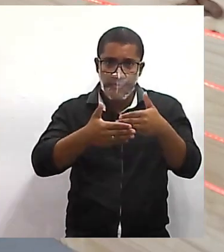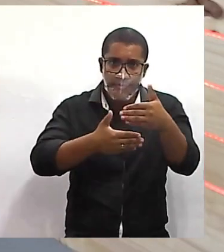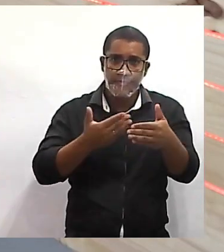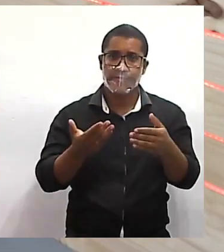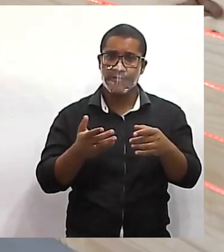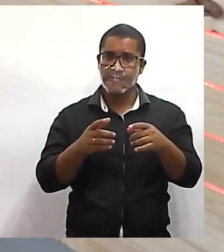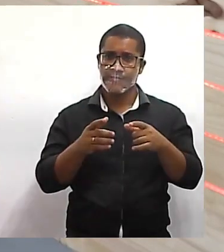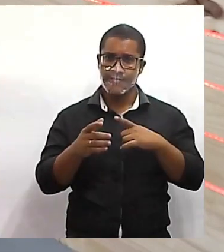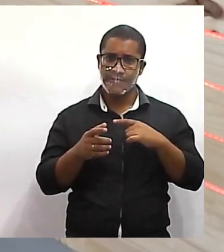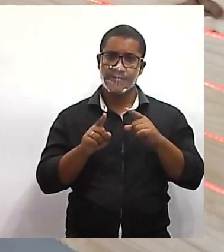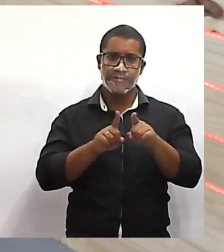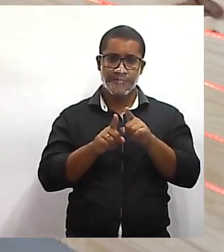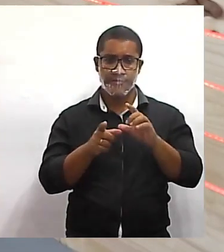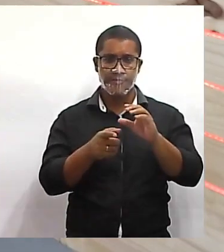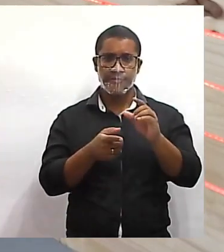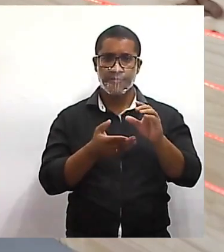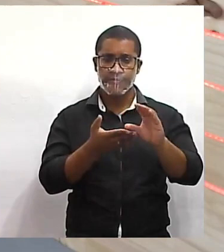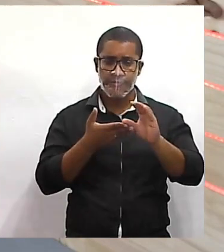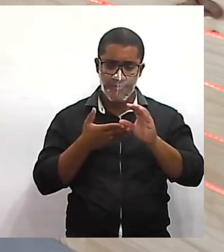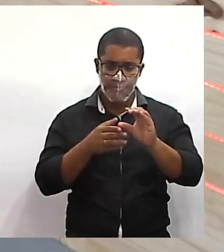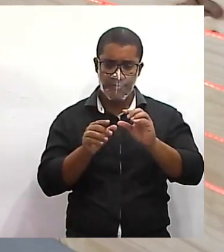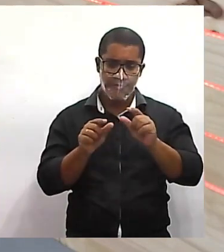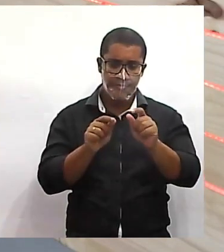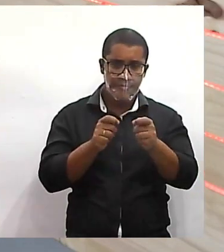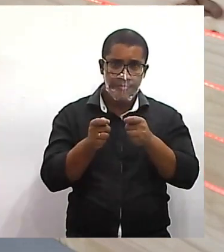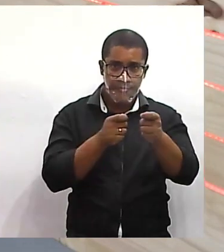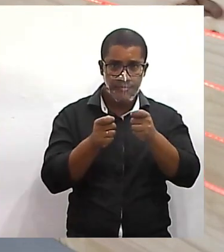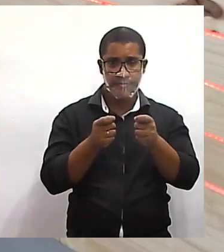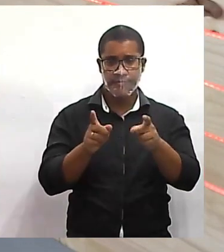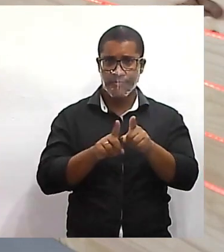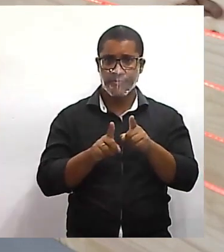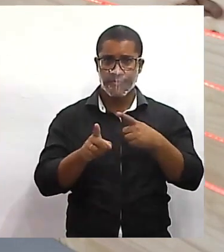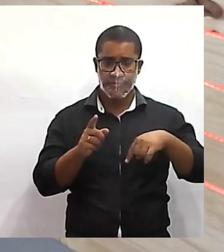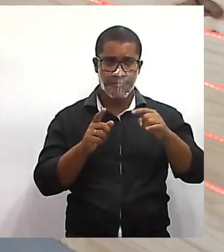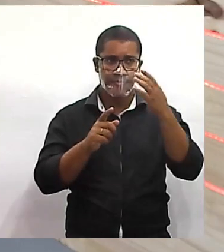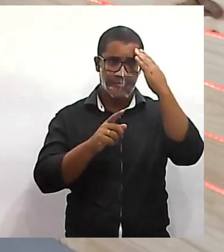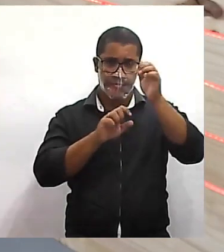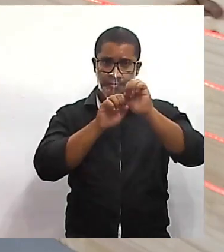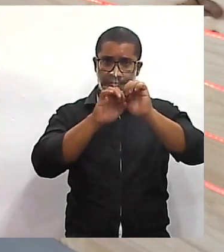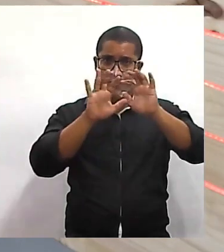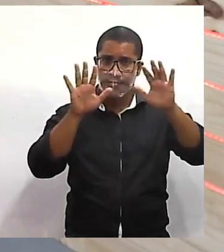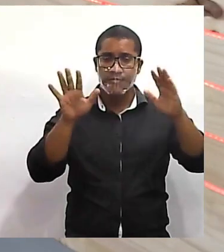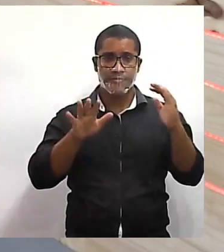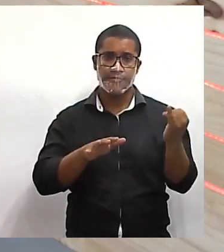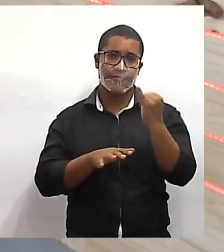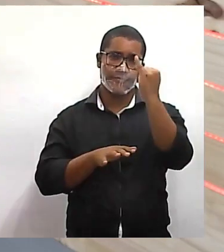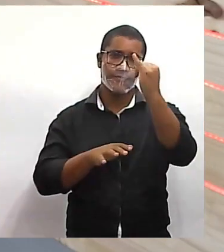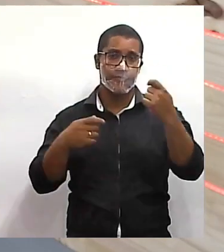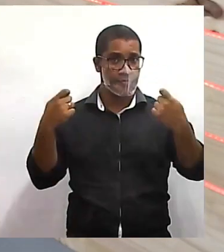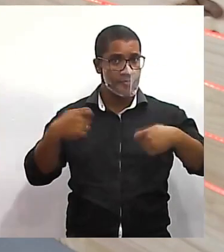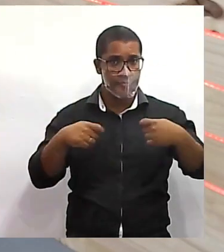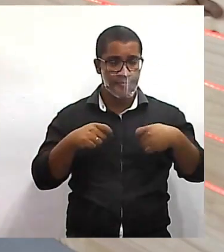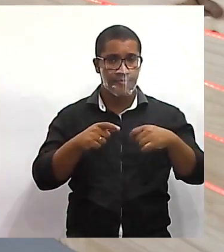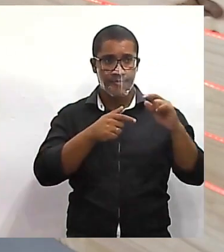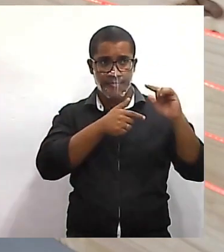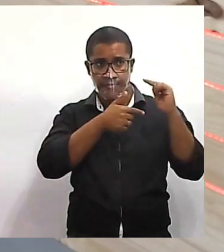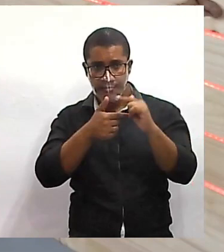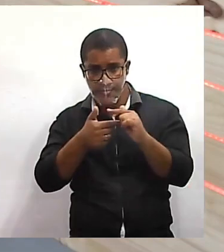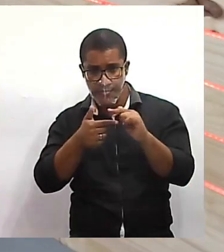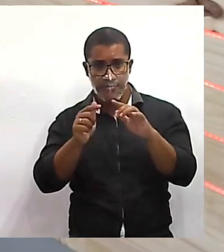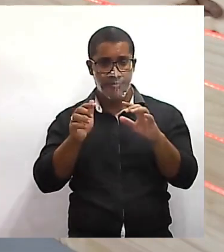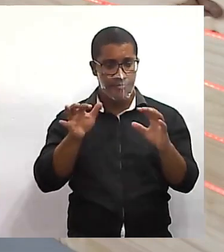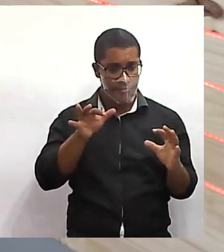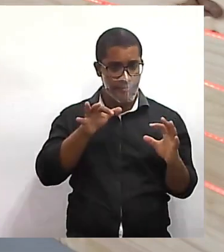é essencial, né, a gente ter essa leitura e perceber que, a partir dessa discussão mais clássica, é que a